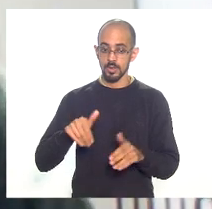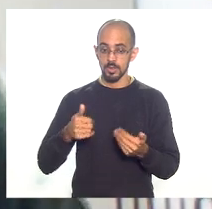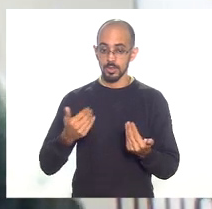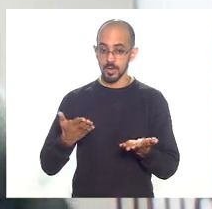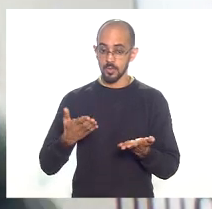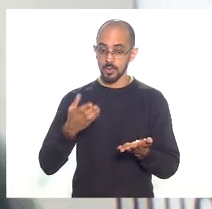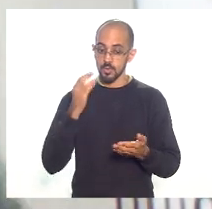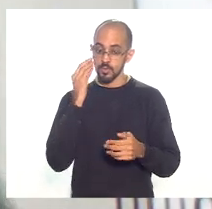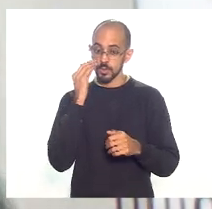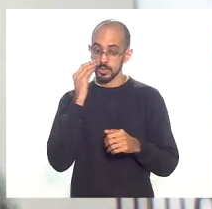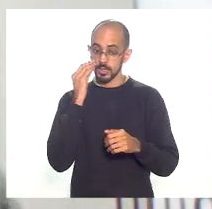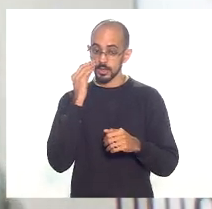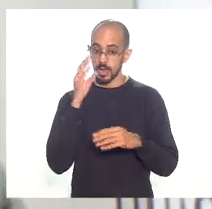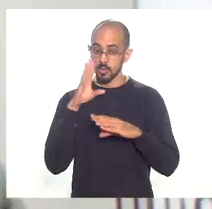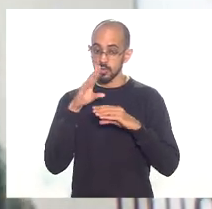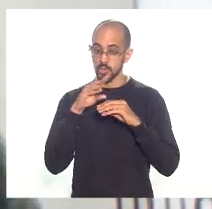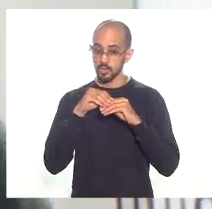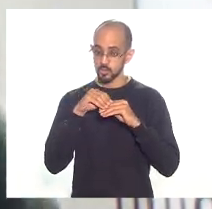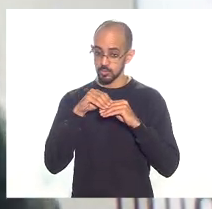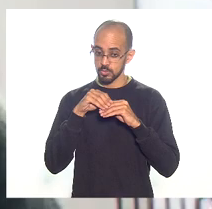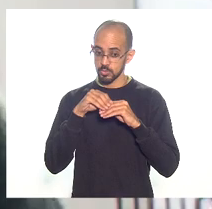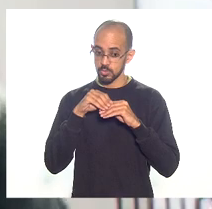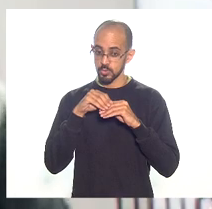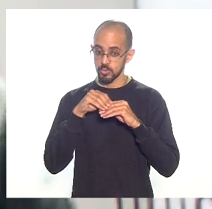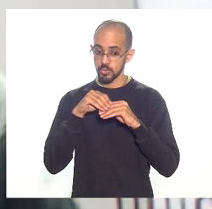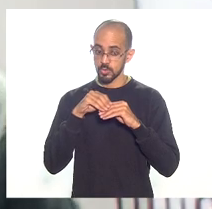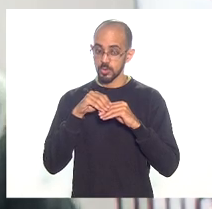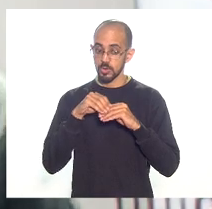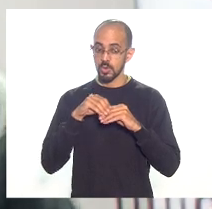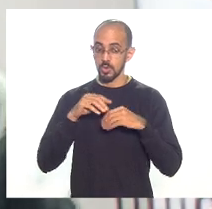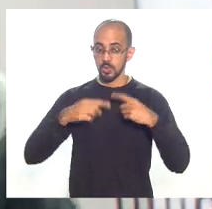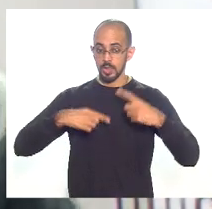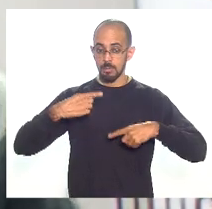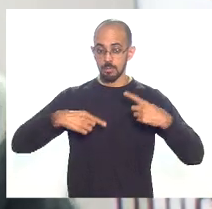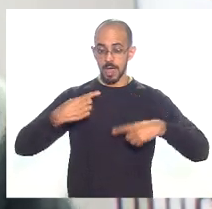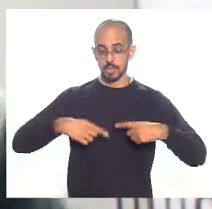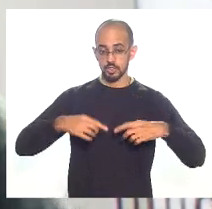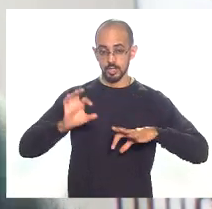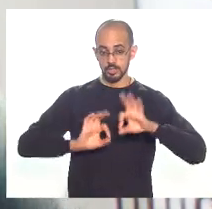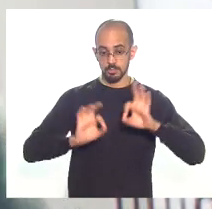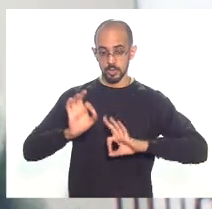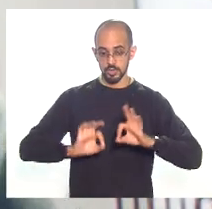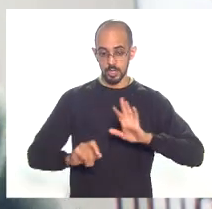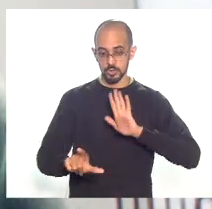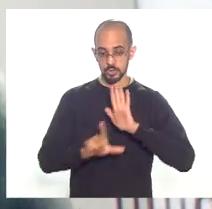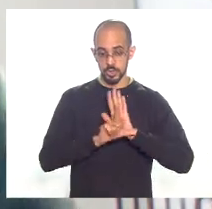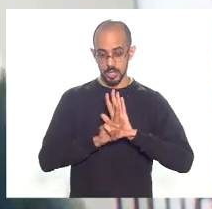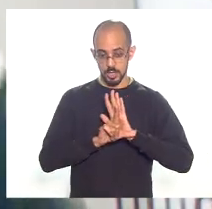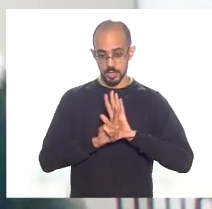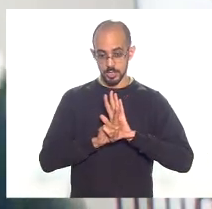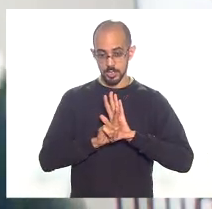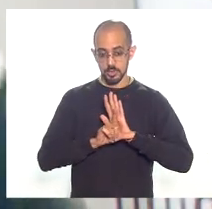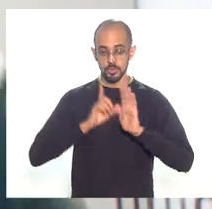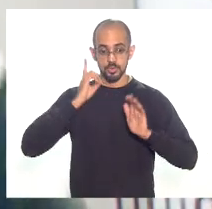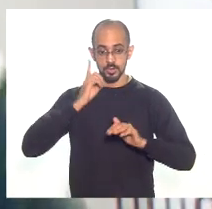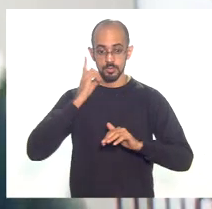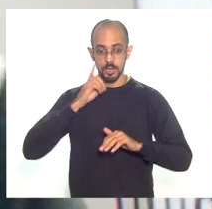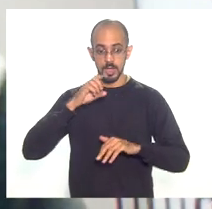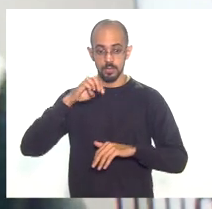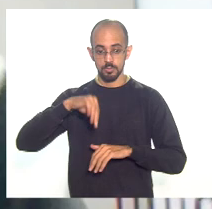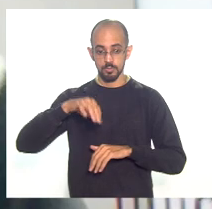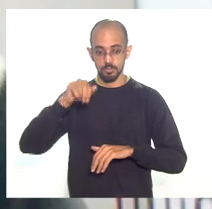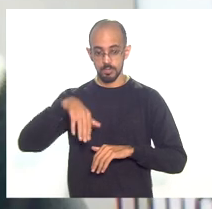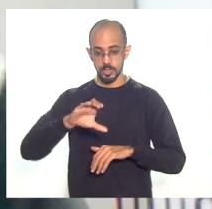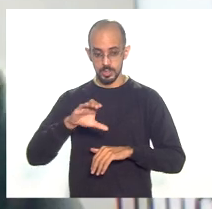breve mas eu acho que o debate desse projeto de lei dos deputados Carlos Mink e André